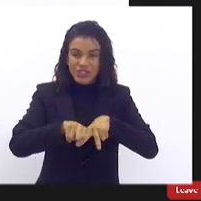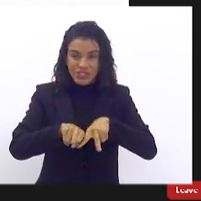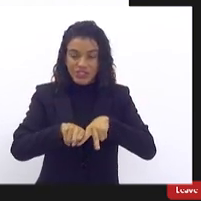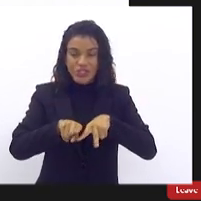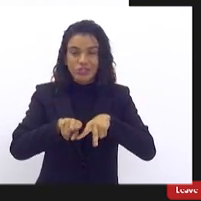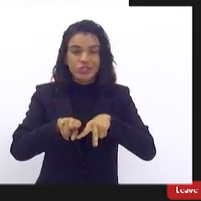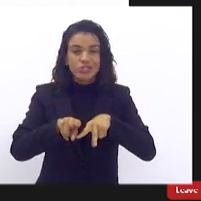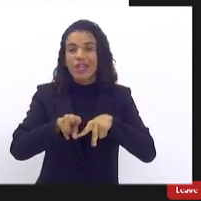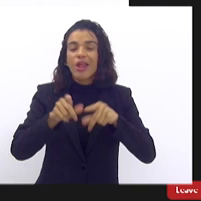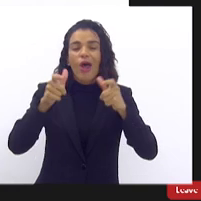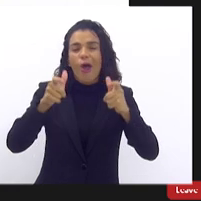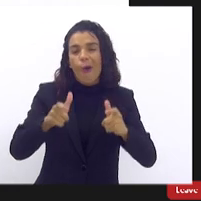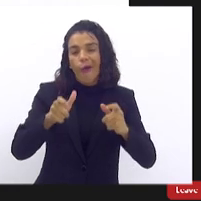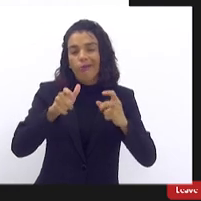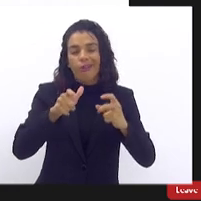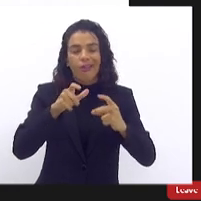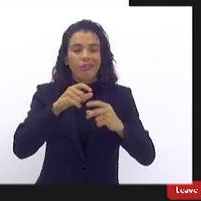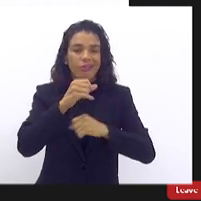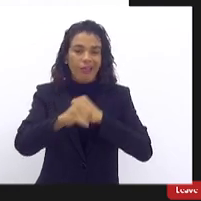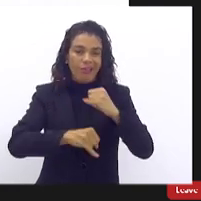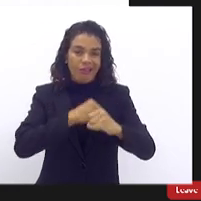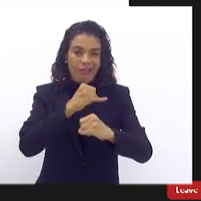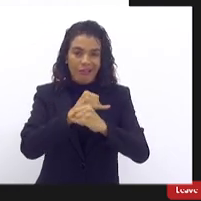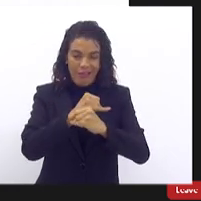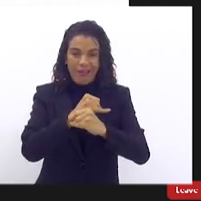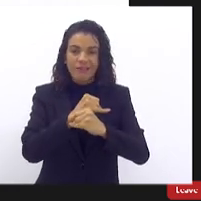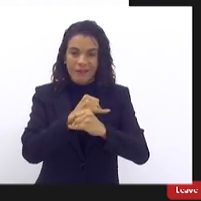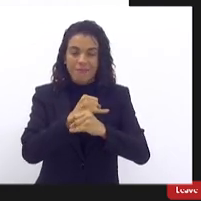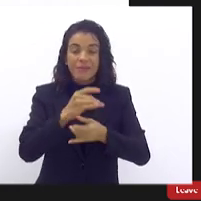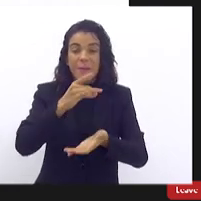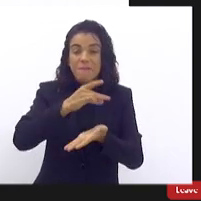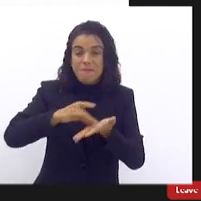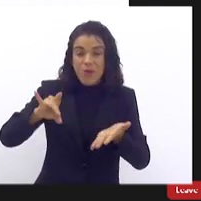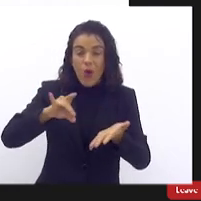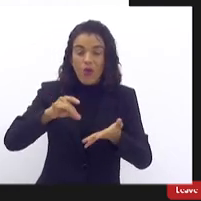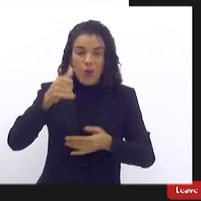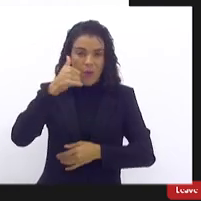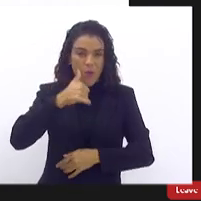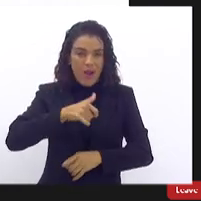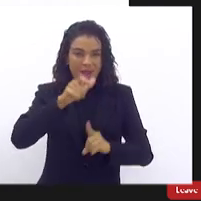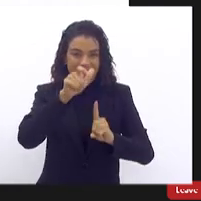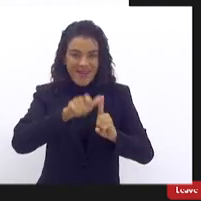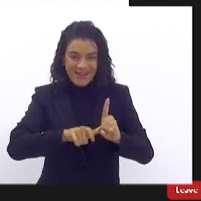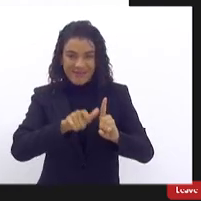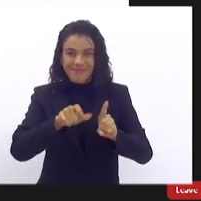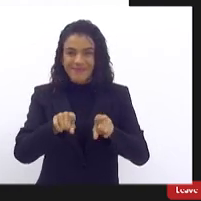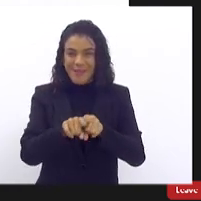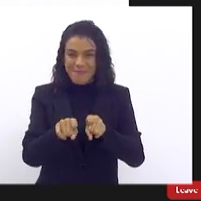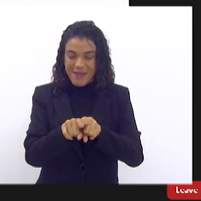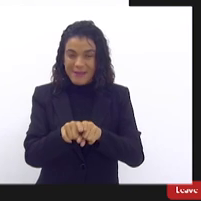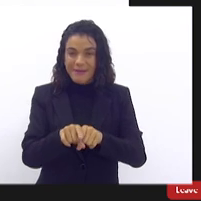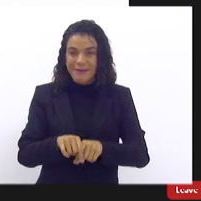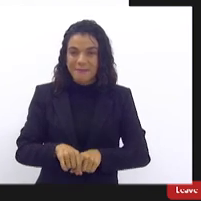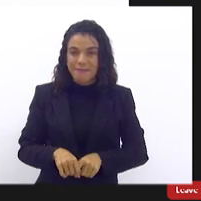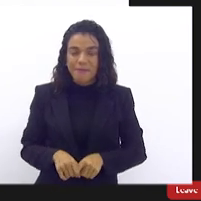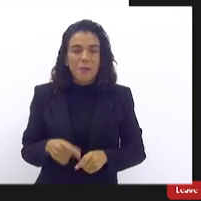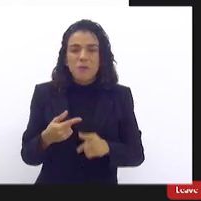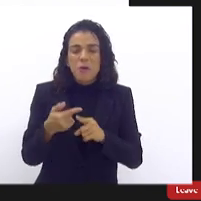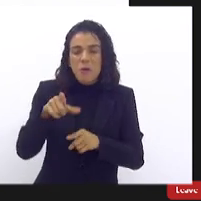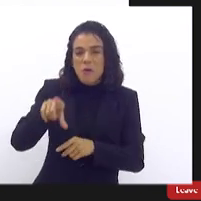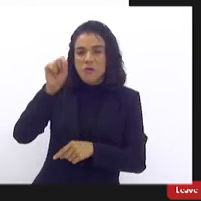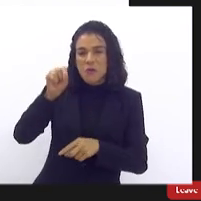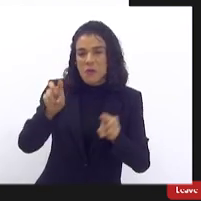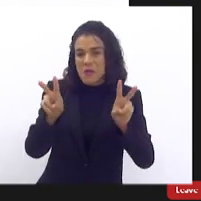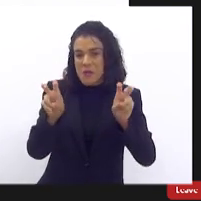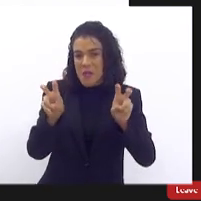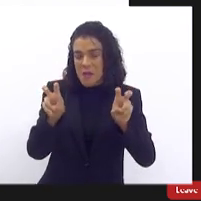na internet, especificamente sobre misoginia na internet. Vou falar um pouquinho por que a escolha desse tema. E eu estou cobrindo o